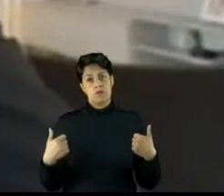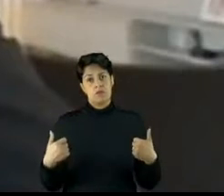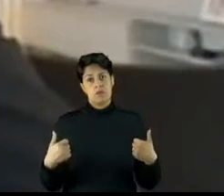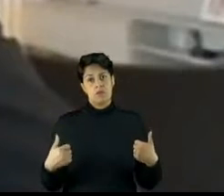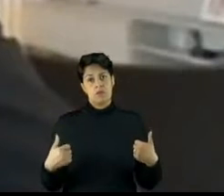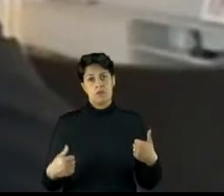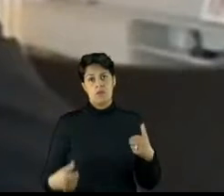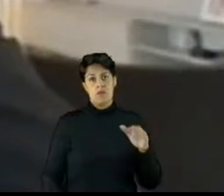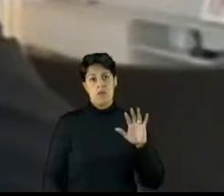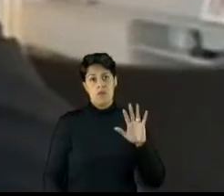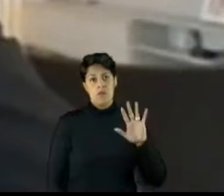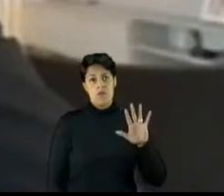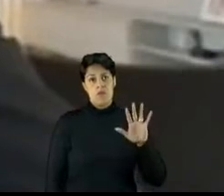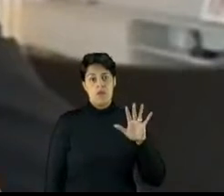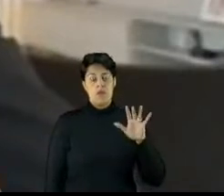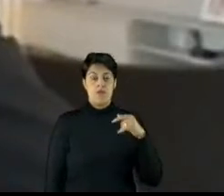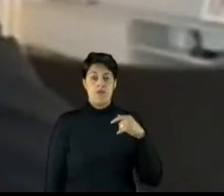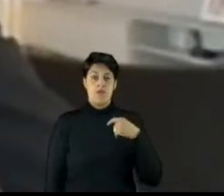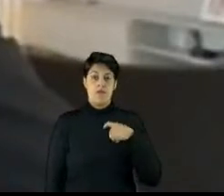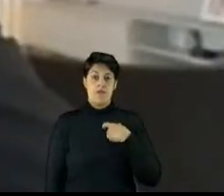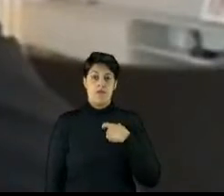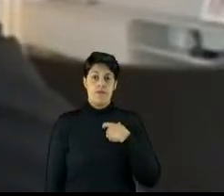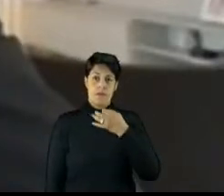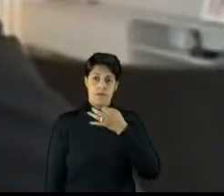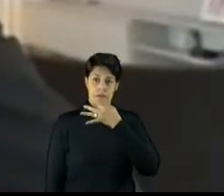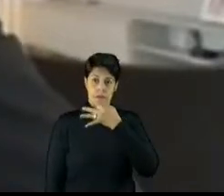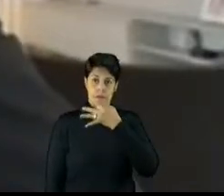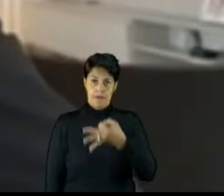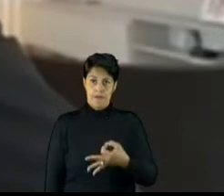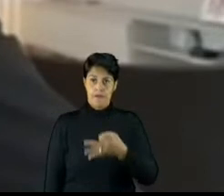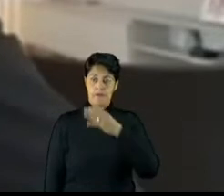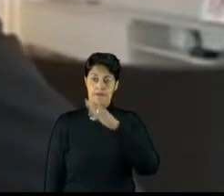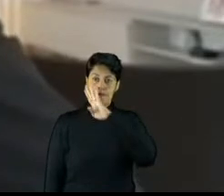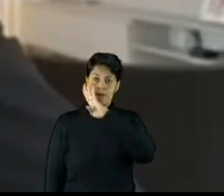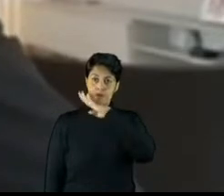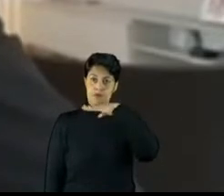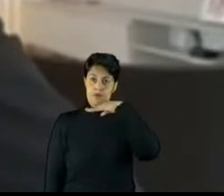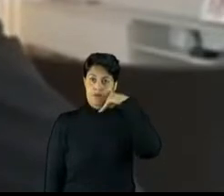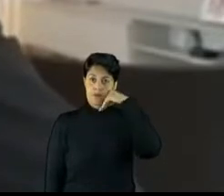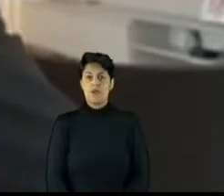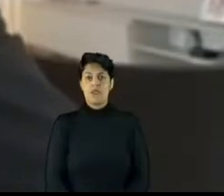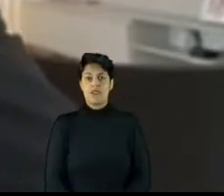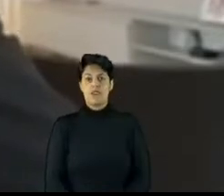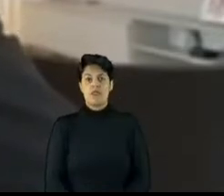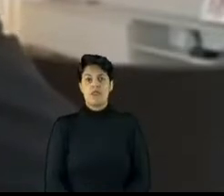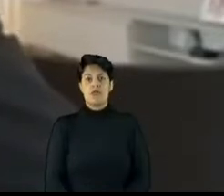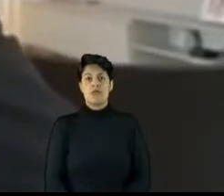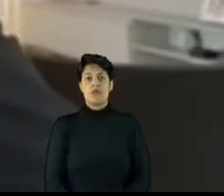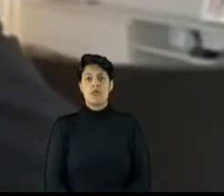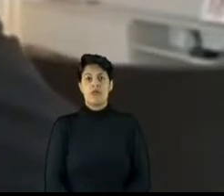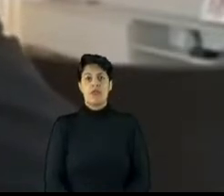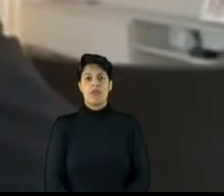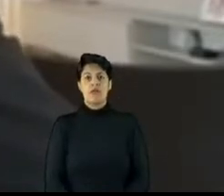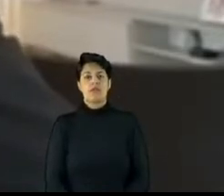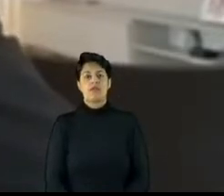aquele que o regimento interno e a lei orgânica concedeu atribuições para os atos instrutórios, e todos